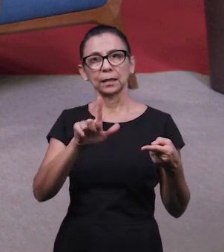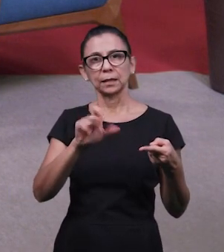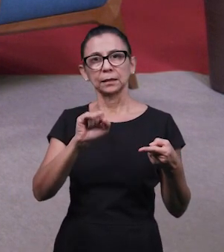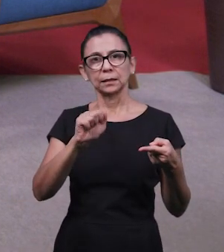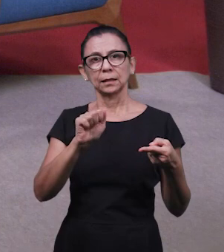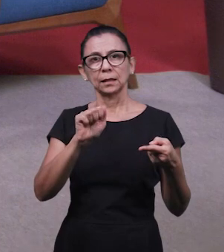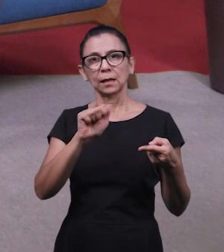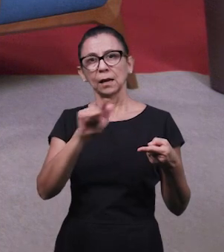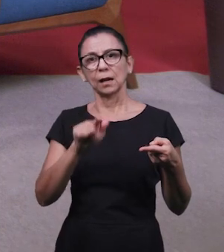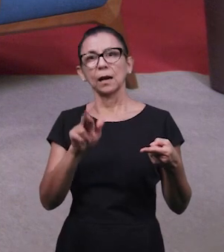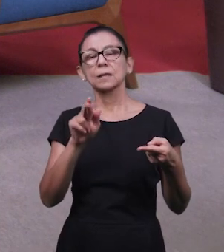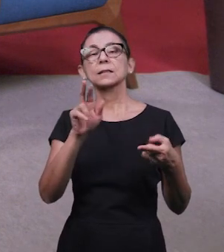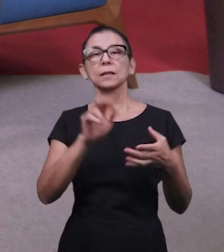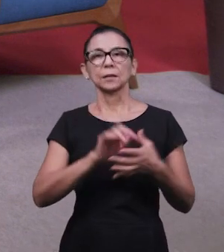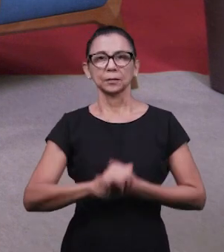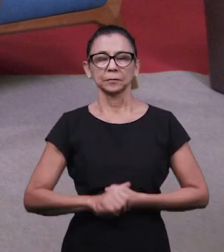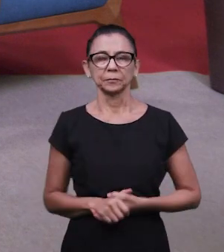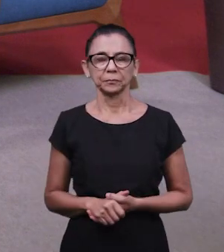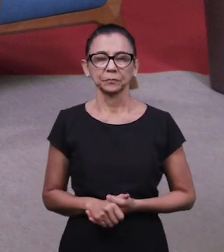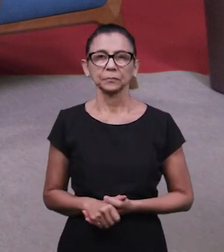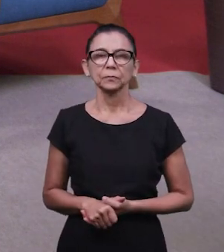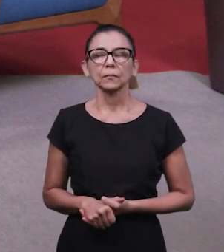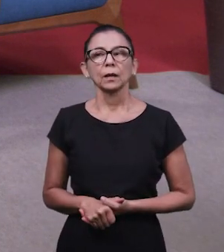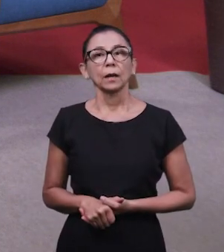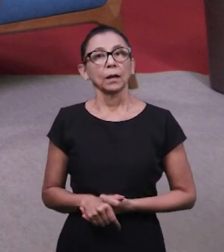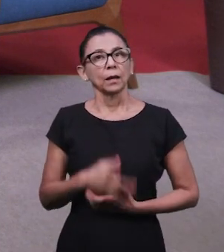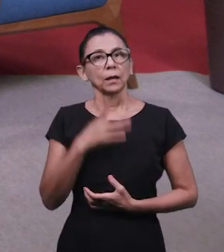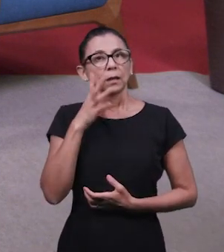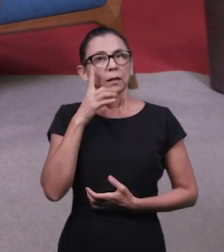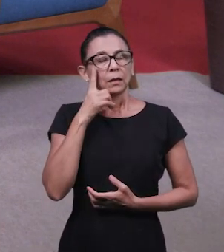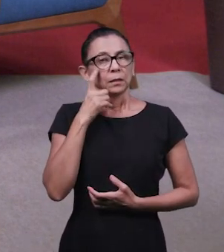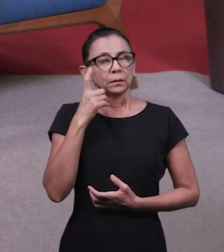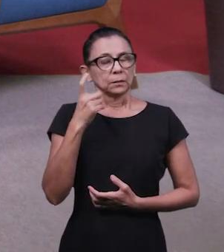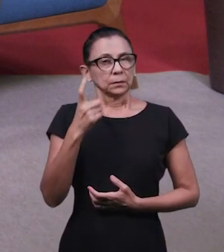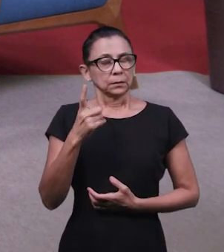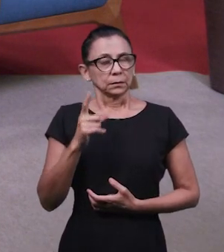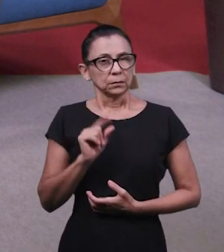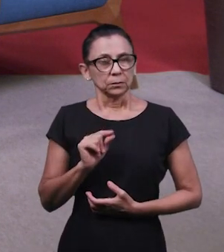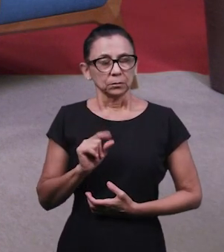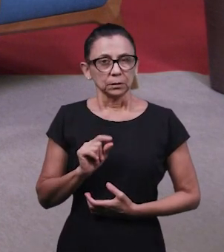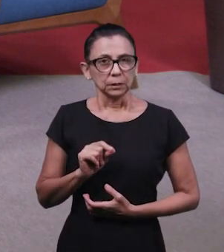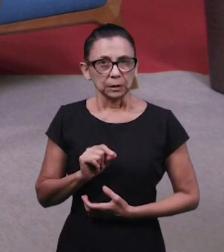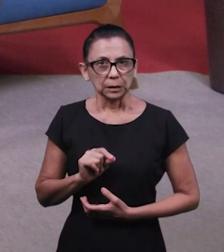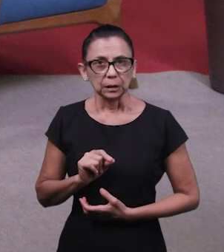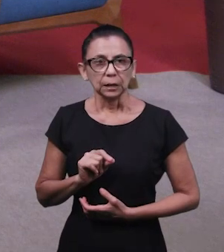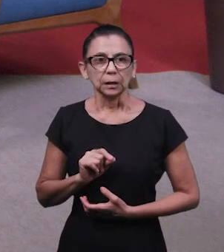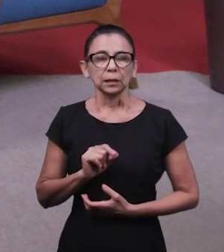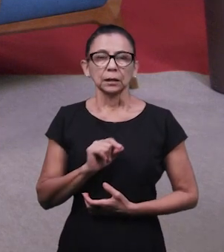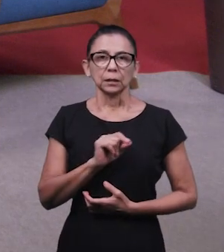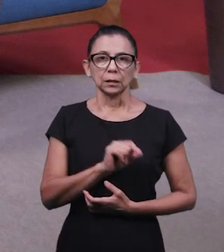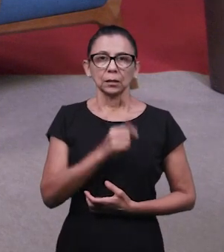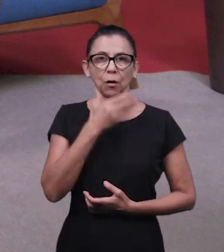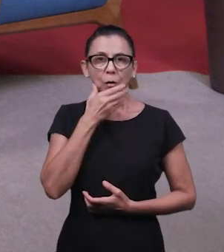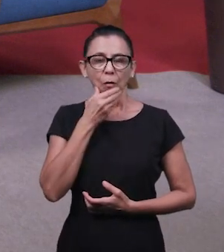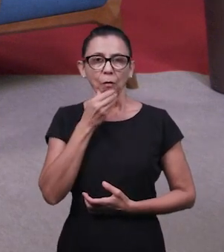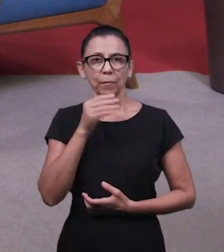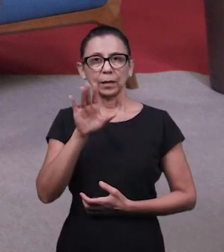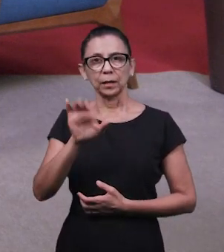grande livramento e o povo voltou atrás dele somente a tomar o despojo. Esse valente